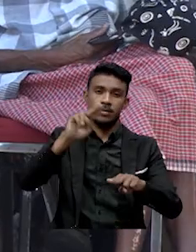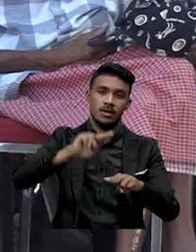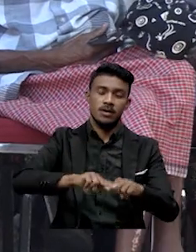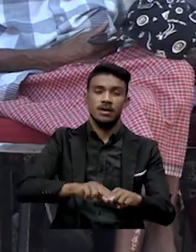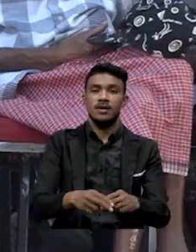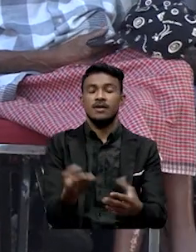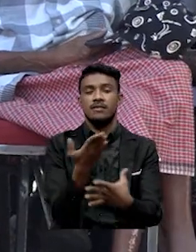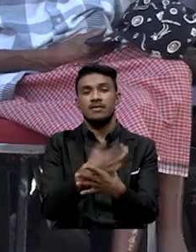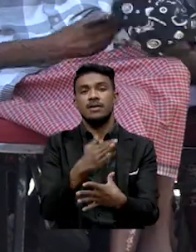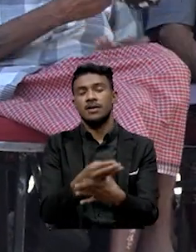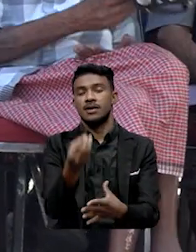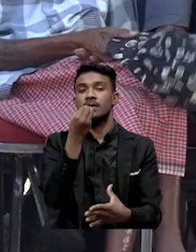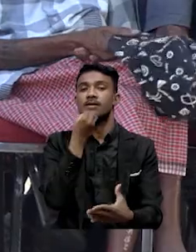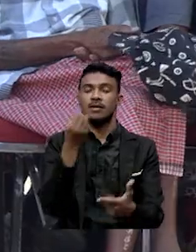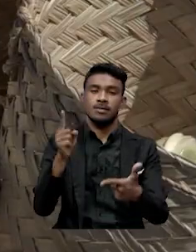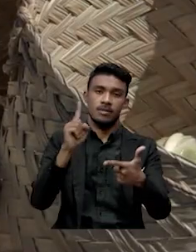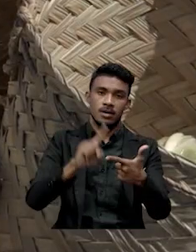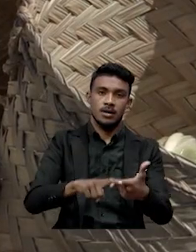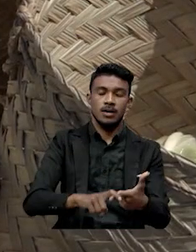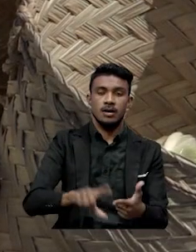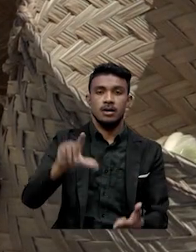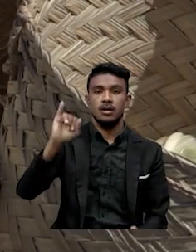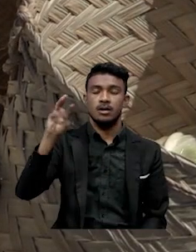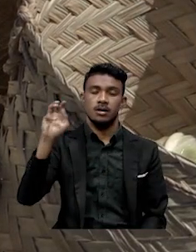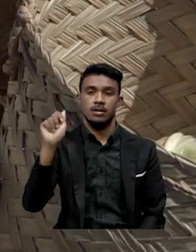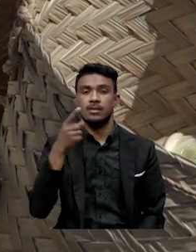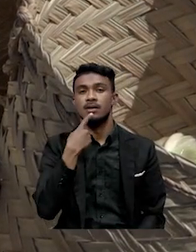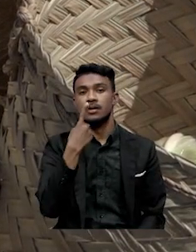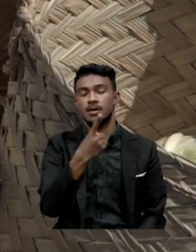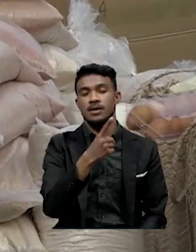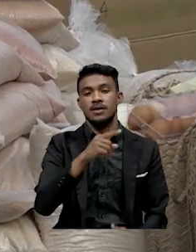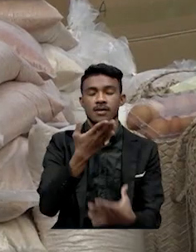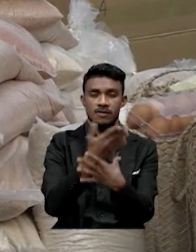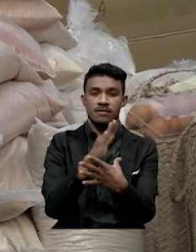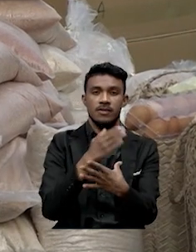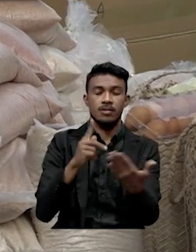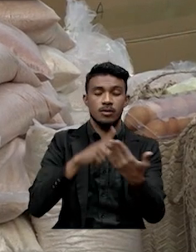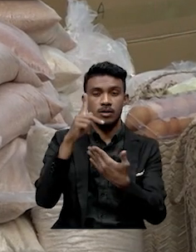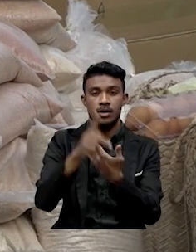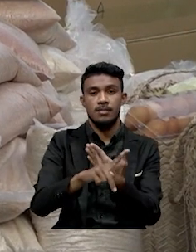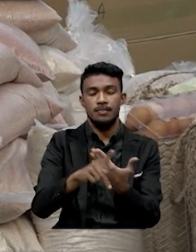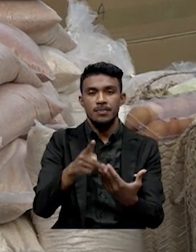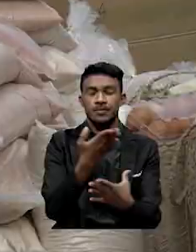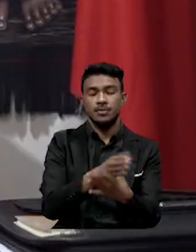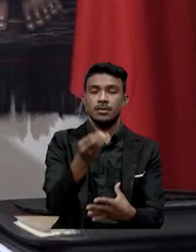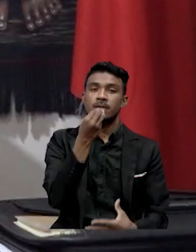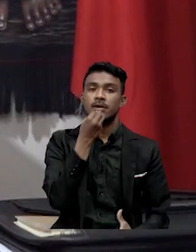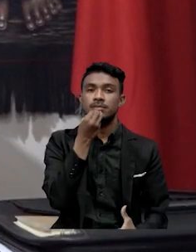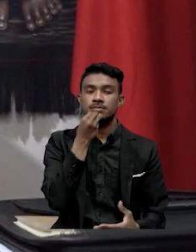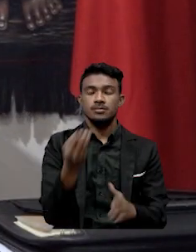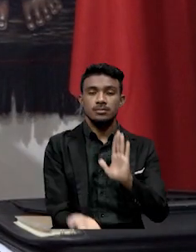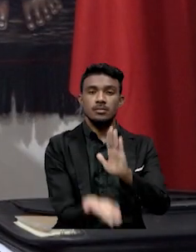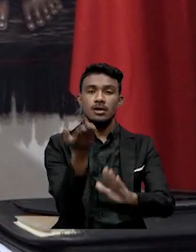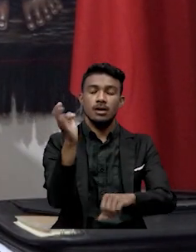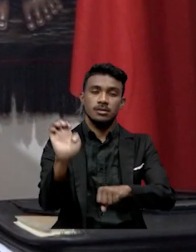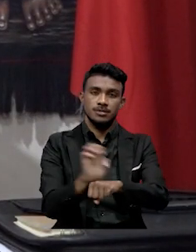Básica, fase da Rua. Oscar Lima atetem implementação do programa Cesta Básica, parte ida a tu recupera a economia railaran